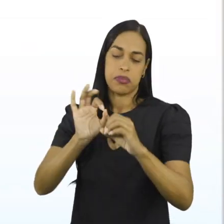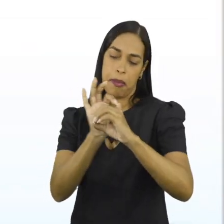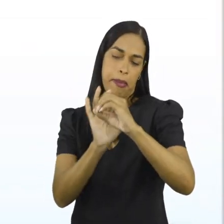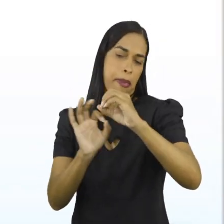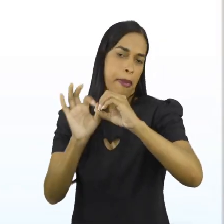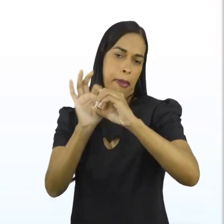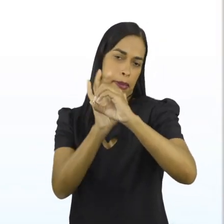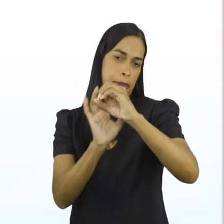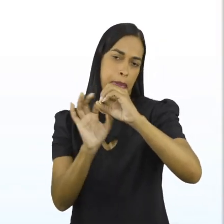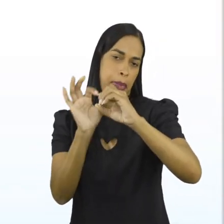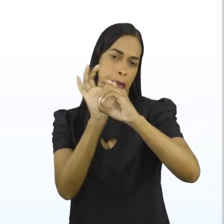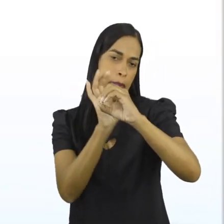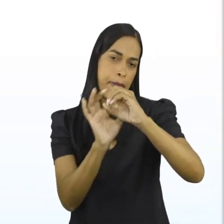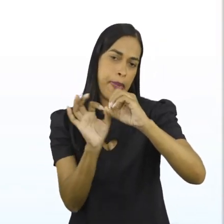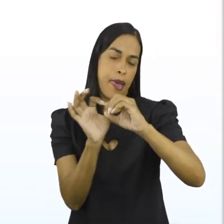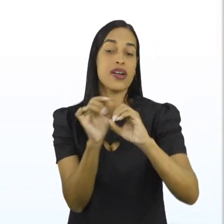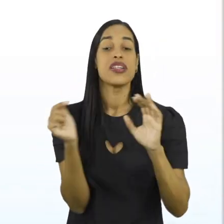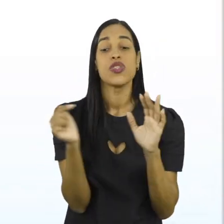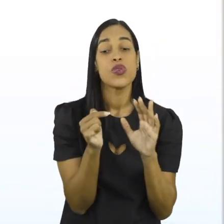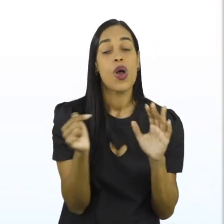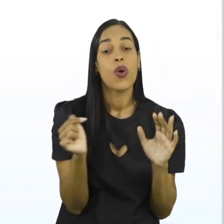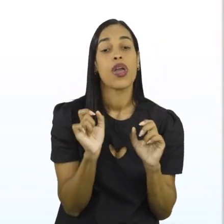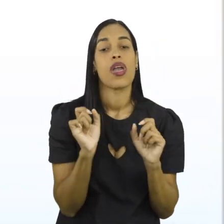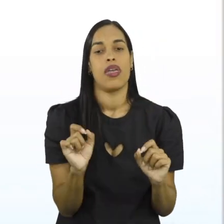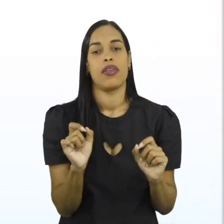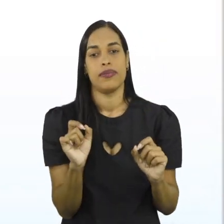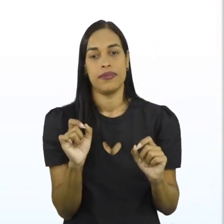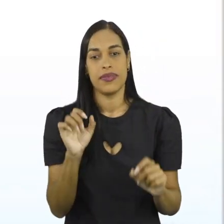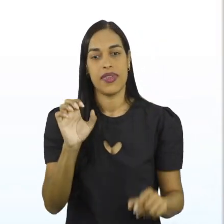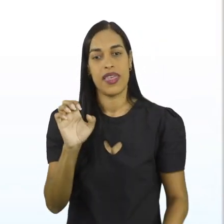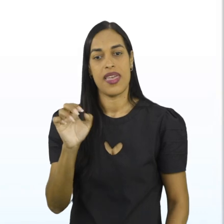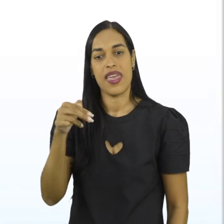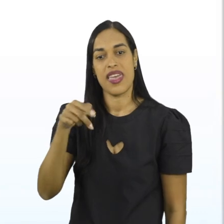cá. Isso aqui são enzimas.